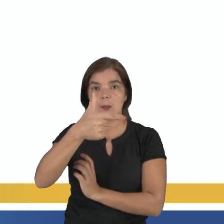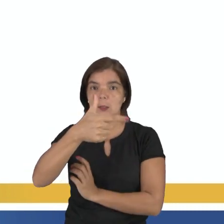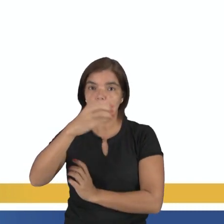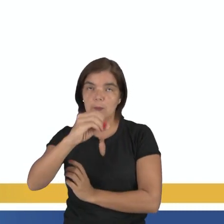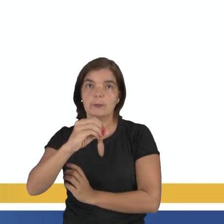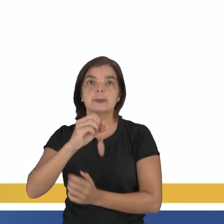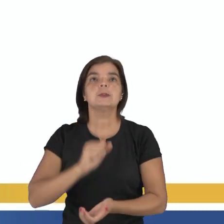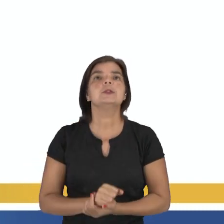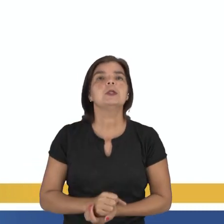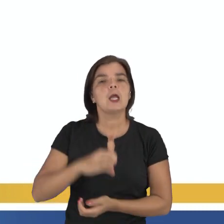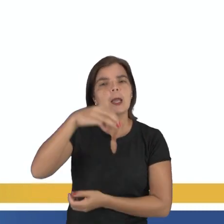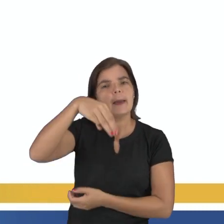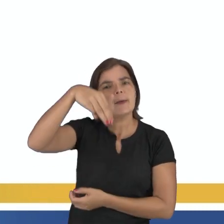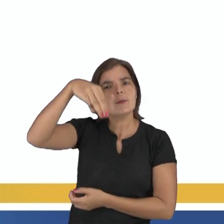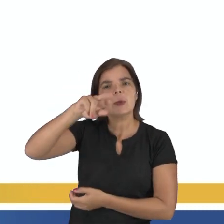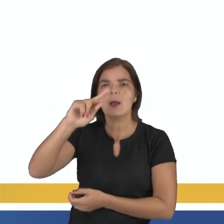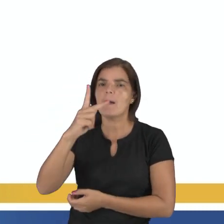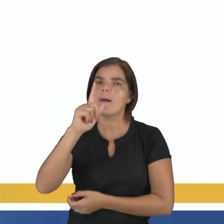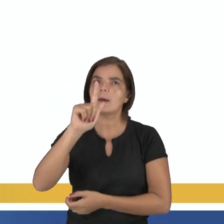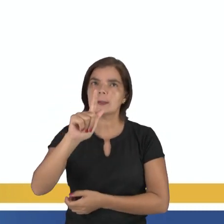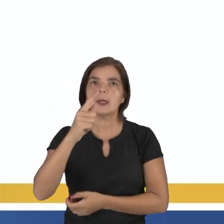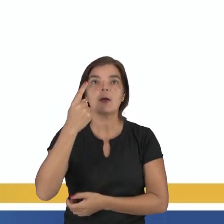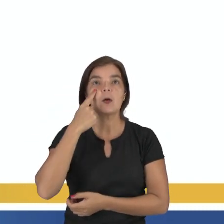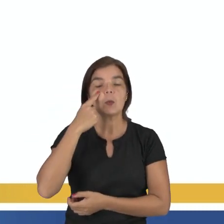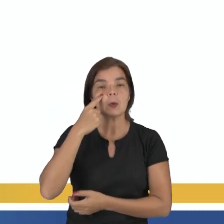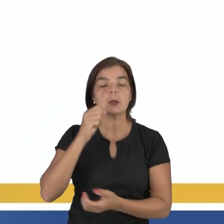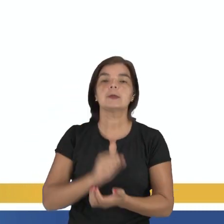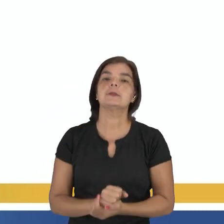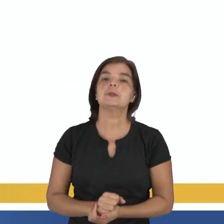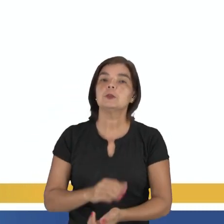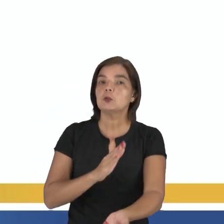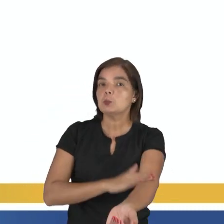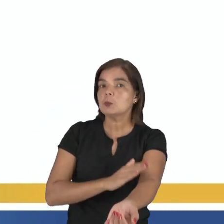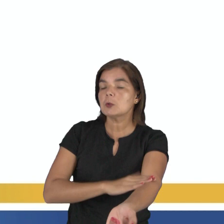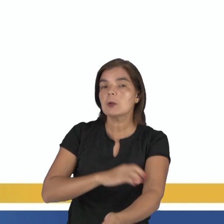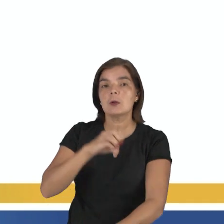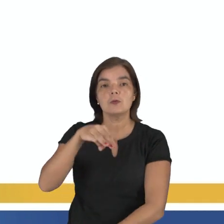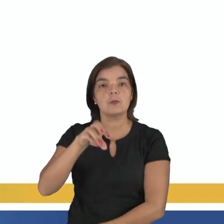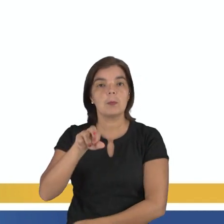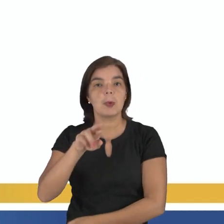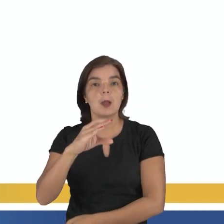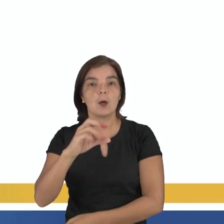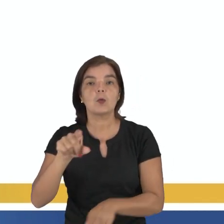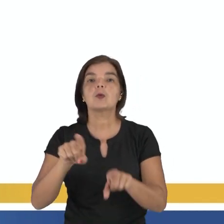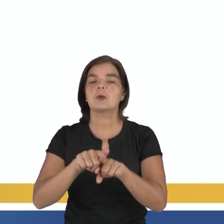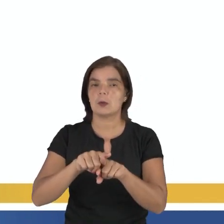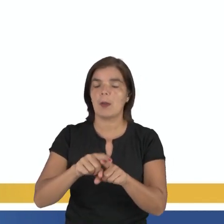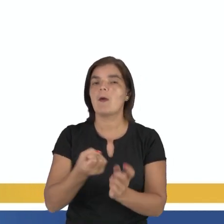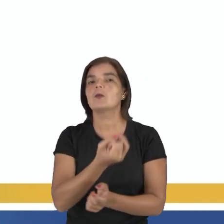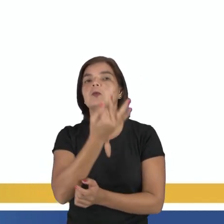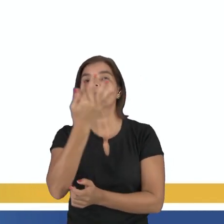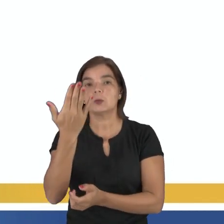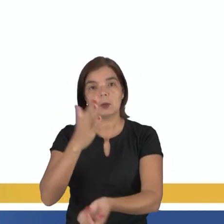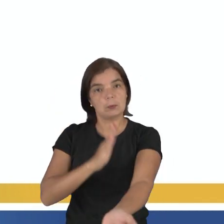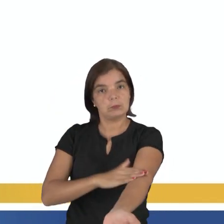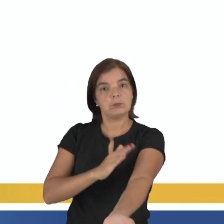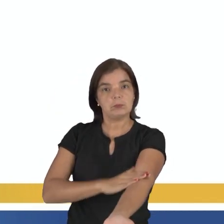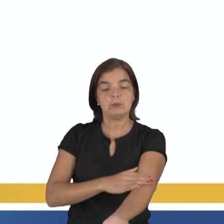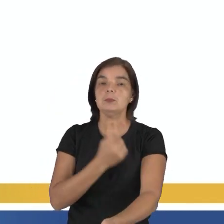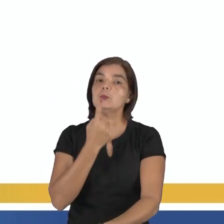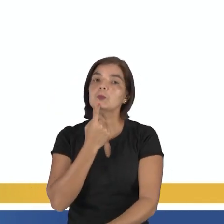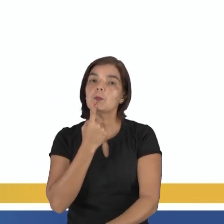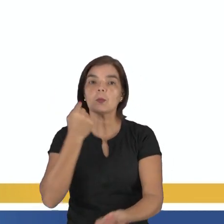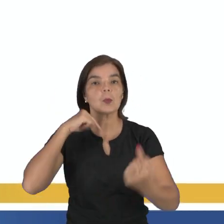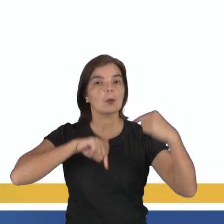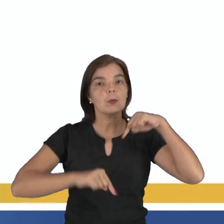120. E aí, esse mmHg a gente lê como miligrama de mercúrio, que é a unidade para pressão, no caso aí, pressão